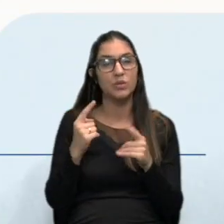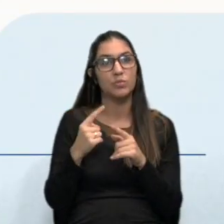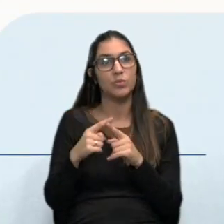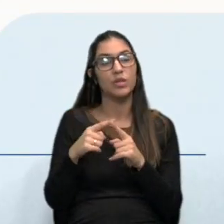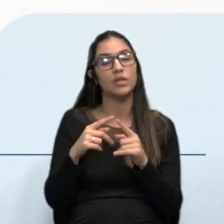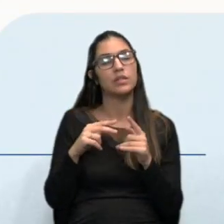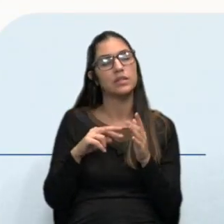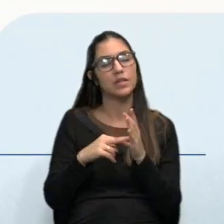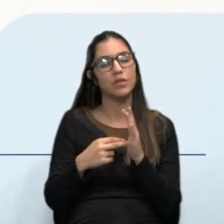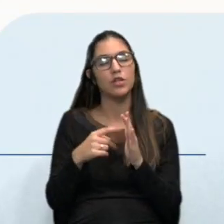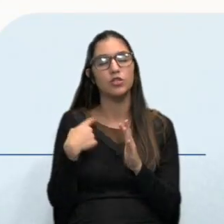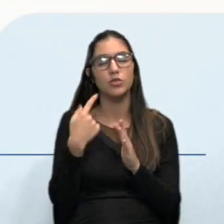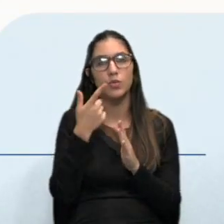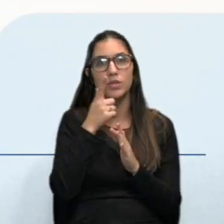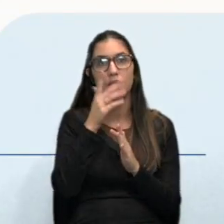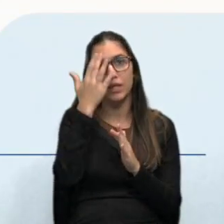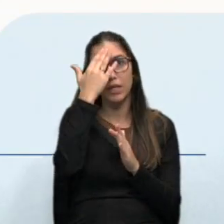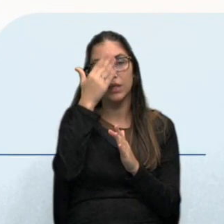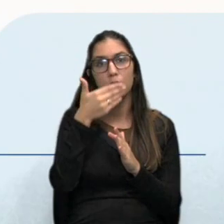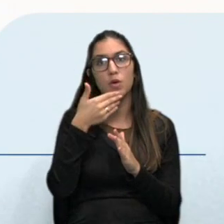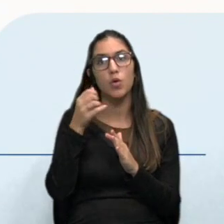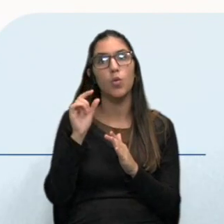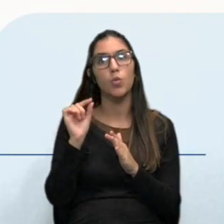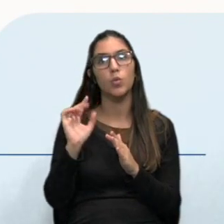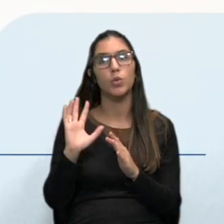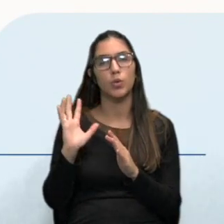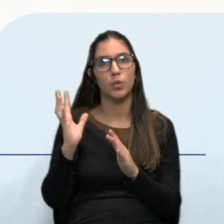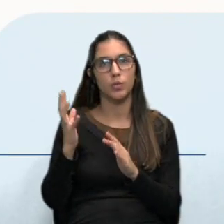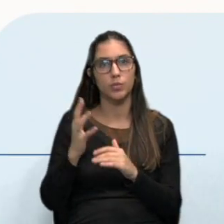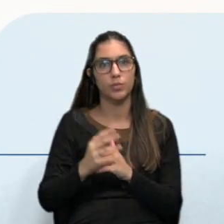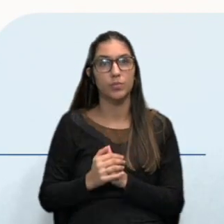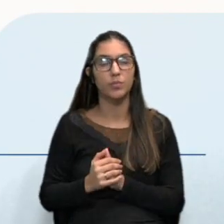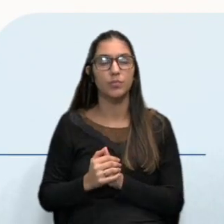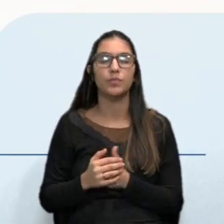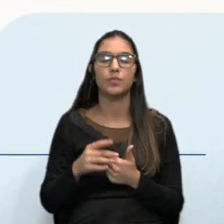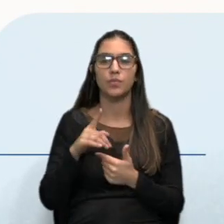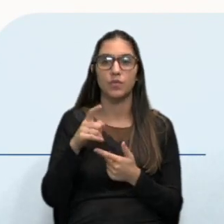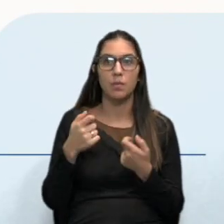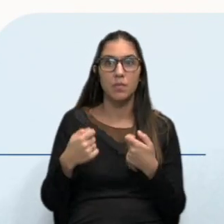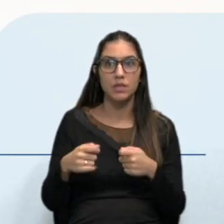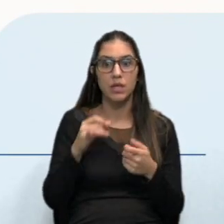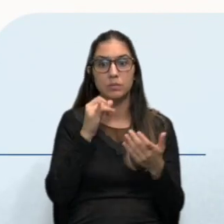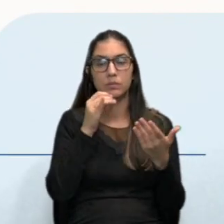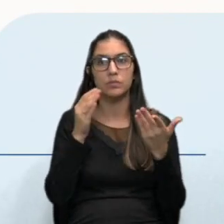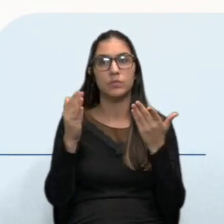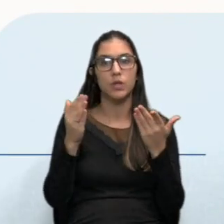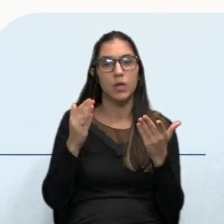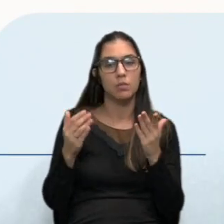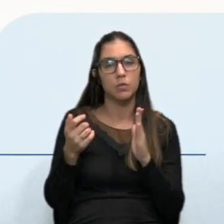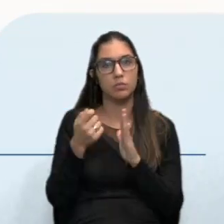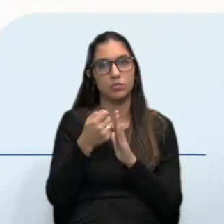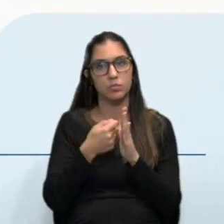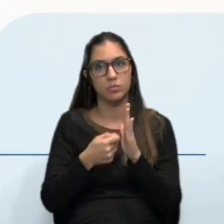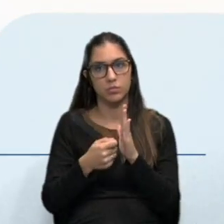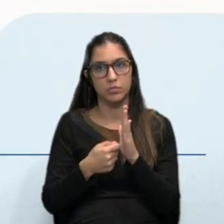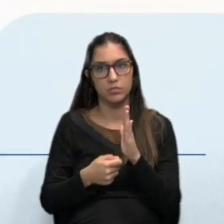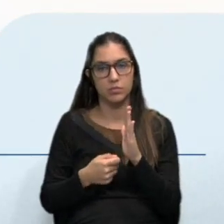consegue entender melhor o que está acontecendo. Então, você precisa ilustrar.